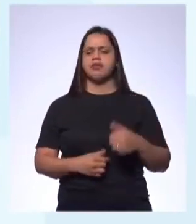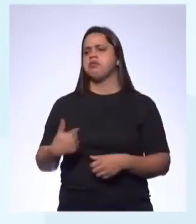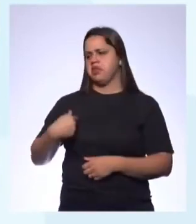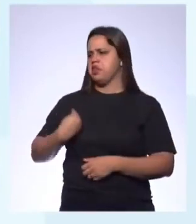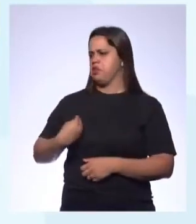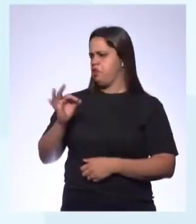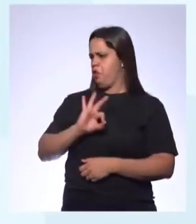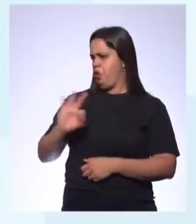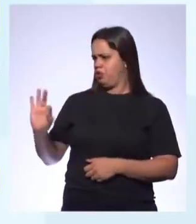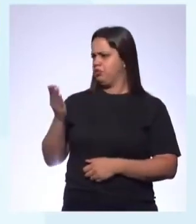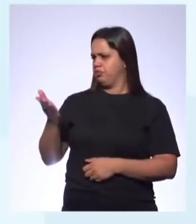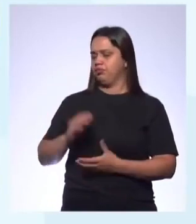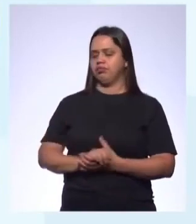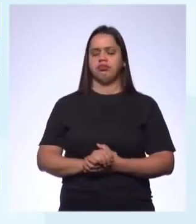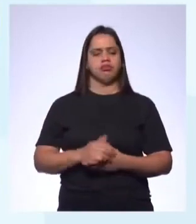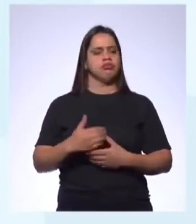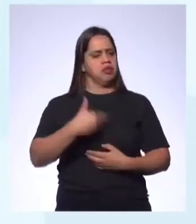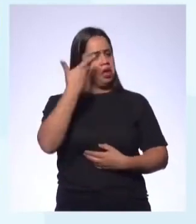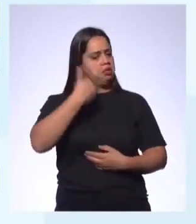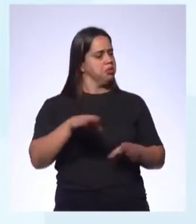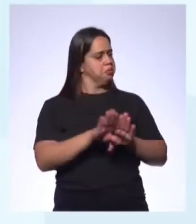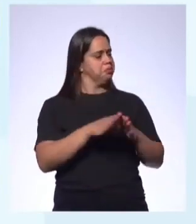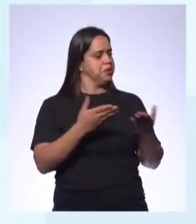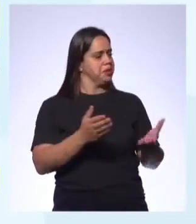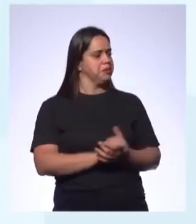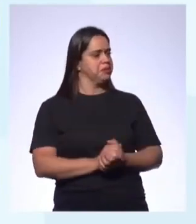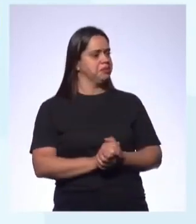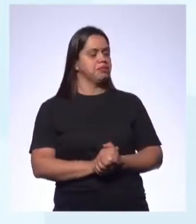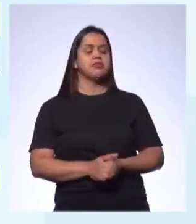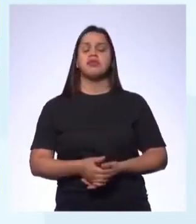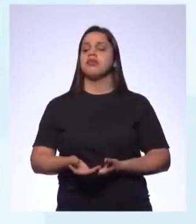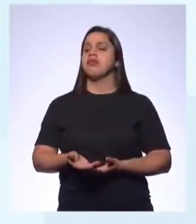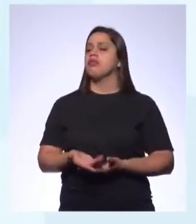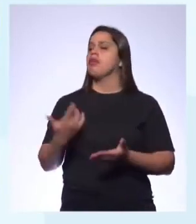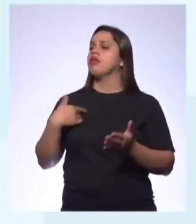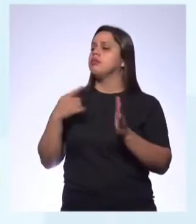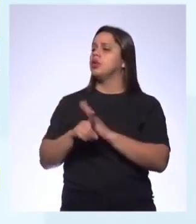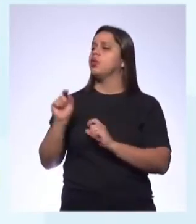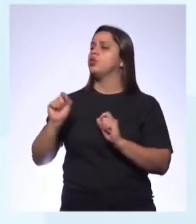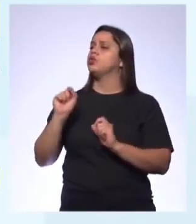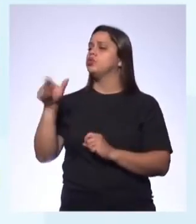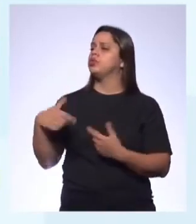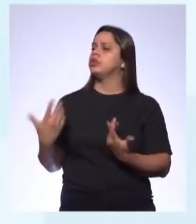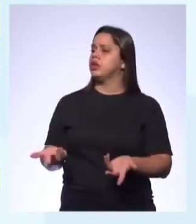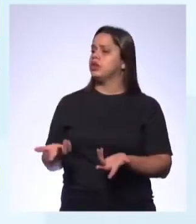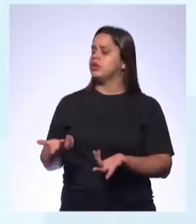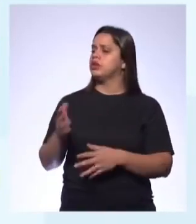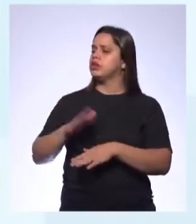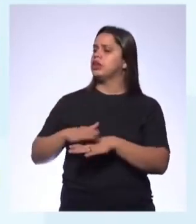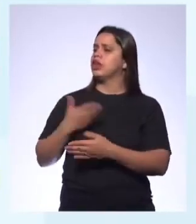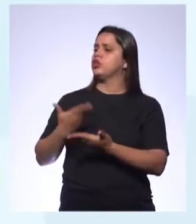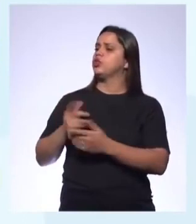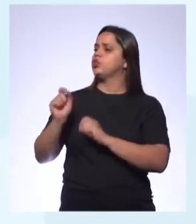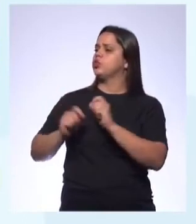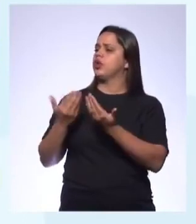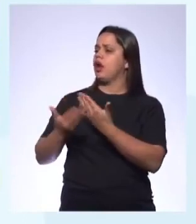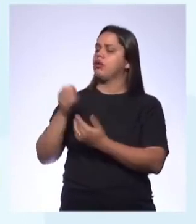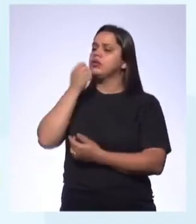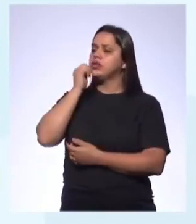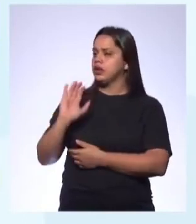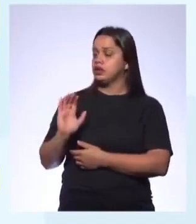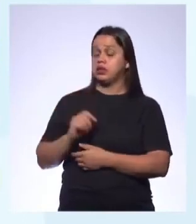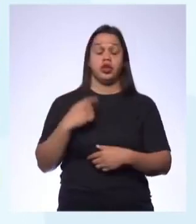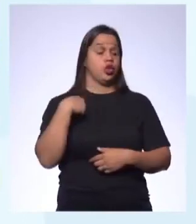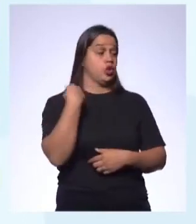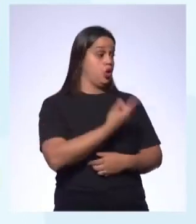Estou ótimo, e você? Me too, eu também. What are you studying science? O que você está estudando em ciência? Nós estamos